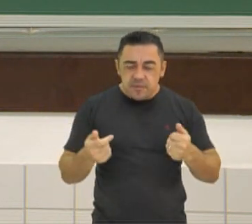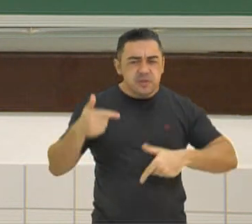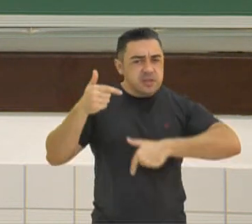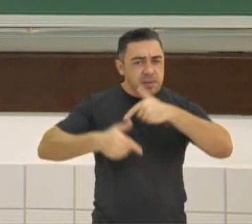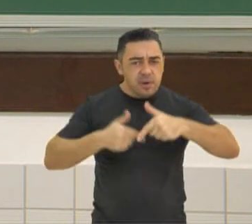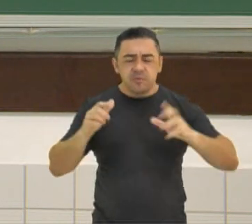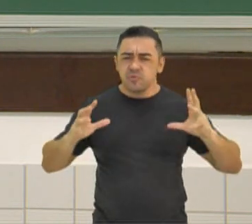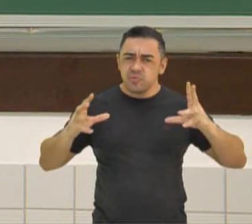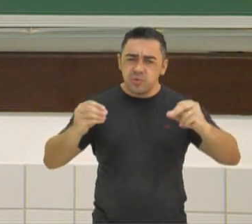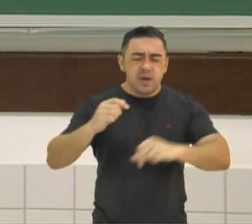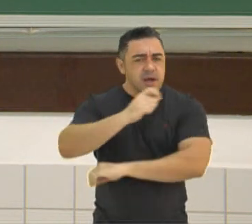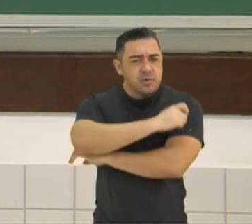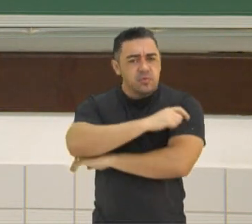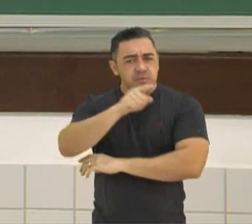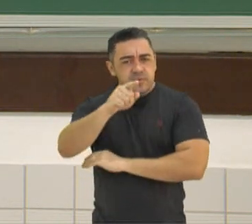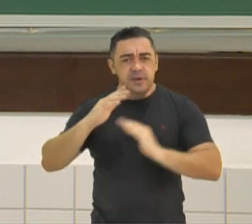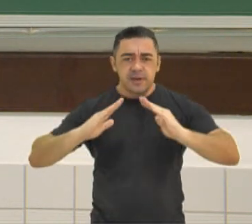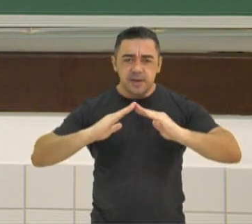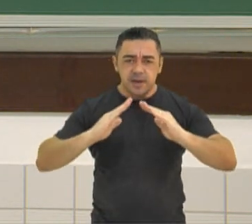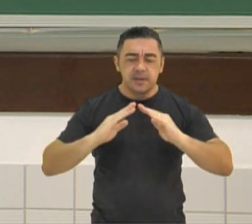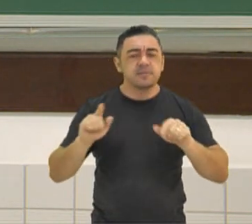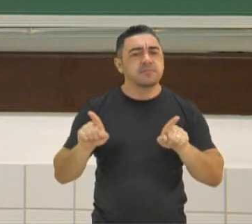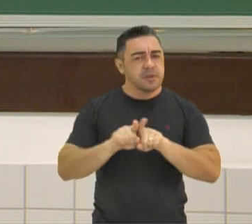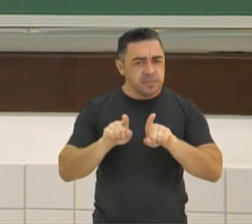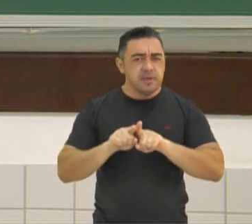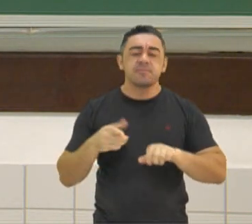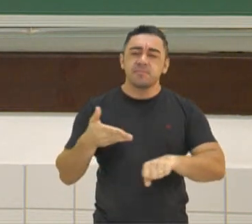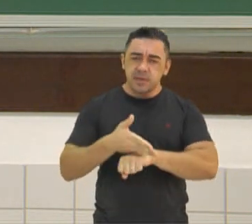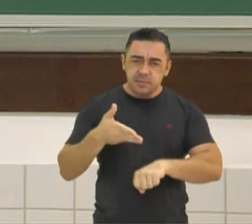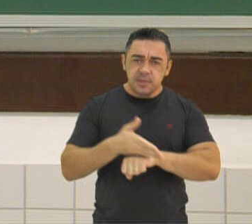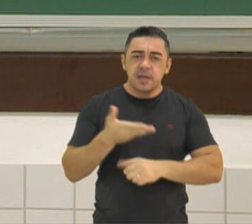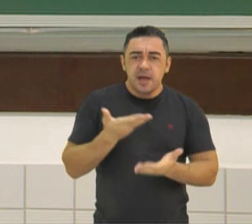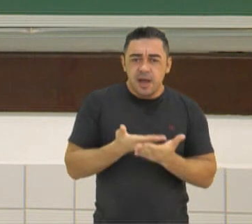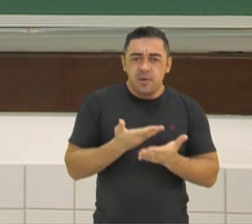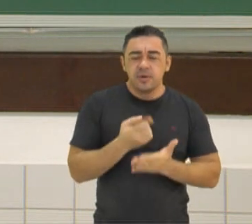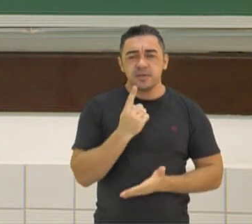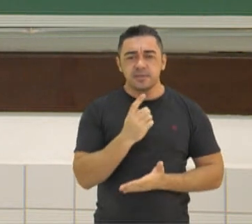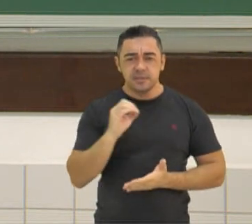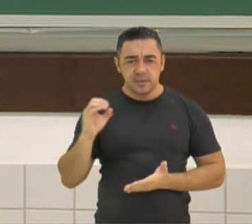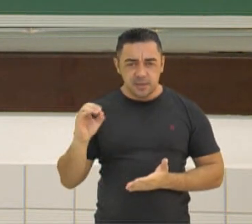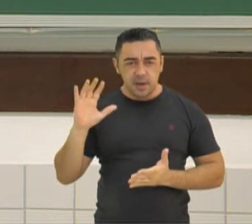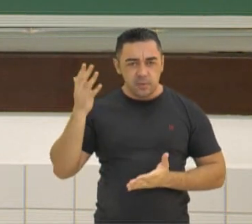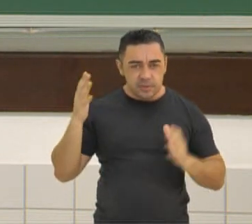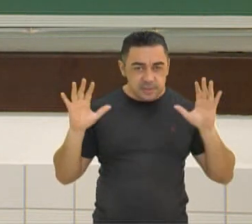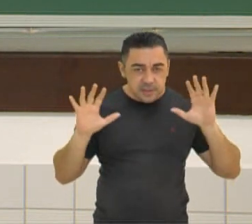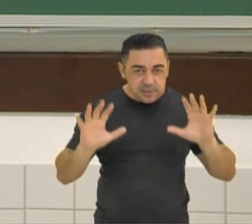todos os alunos que estão aí em casa, né? E fizeram parte dessa aula 100 para ela acontecer dessa